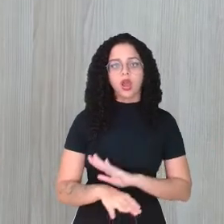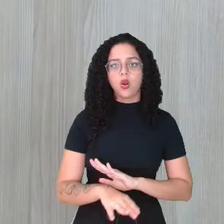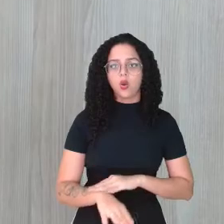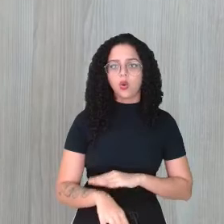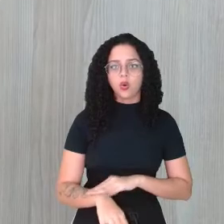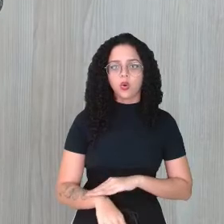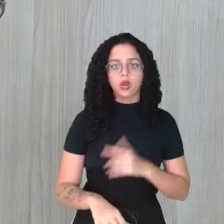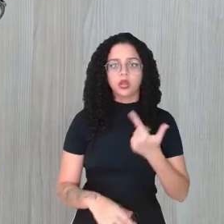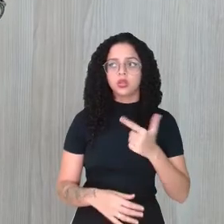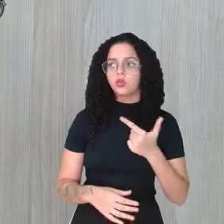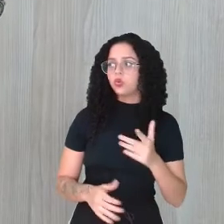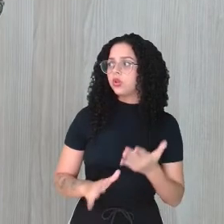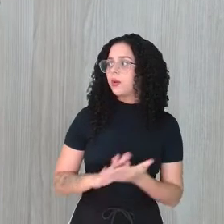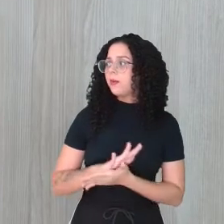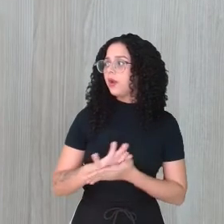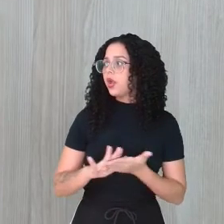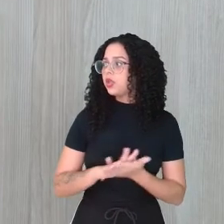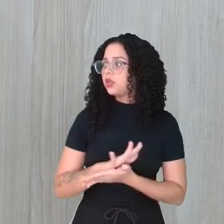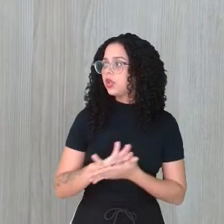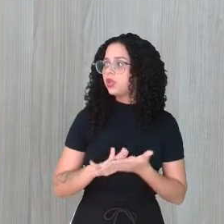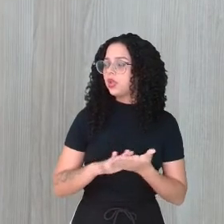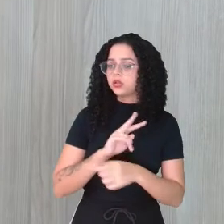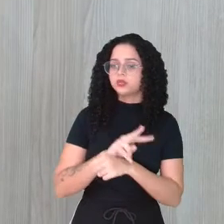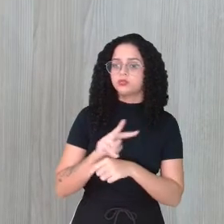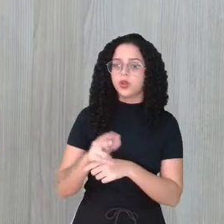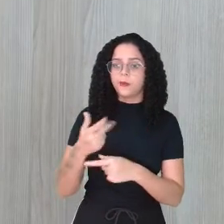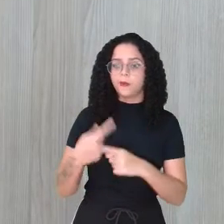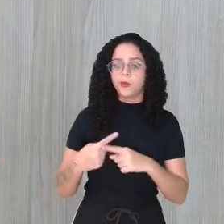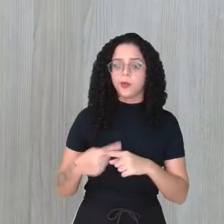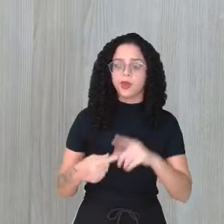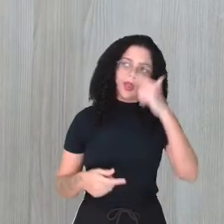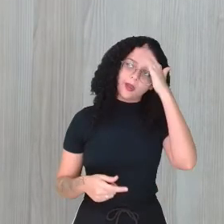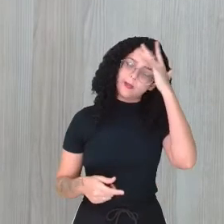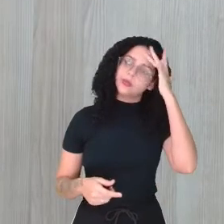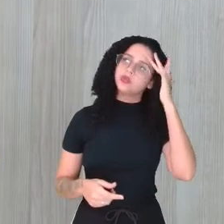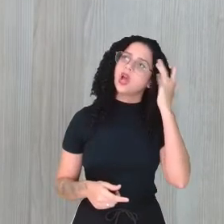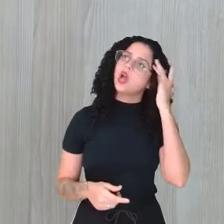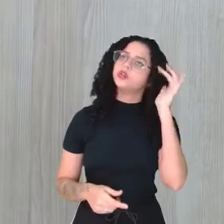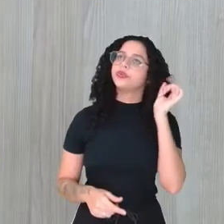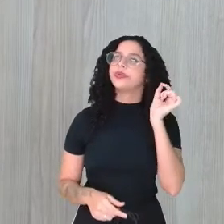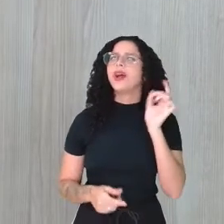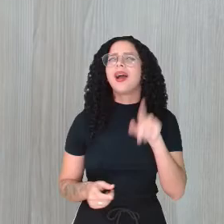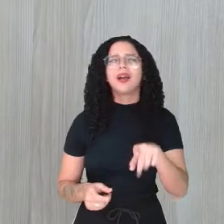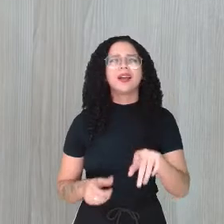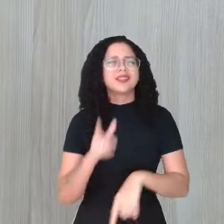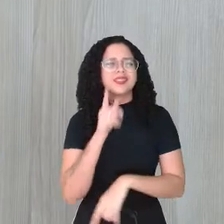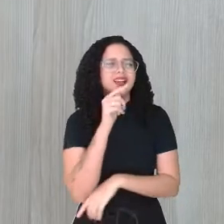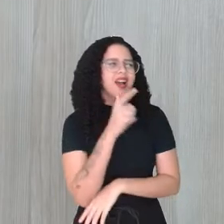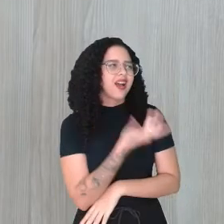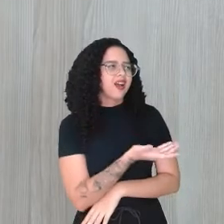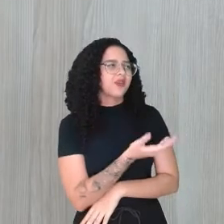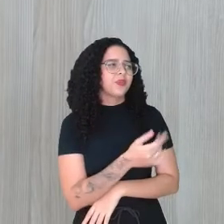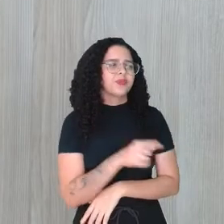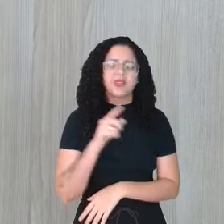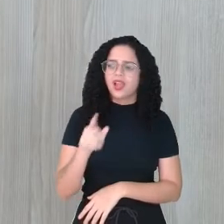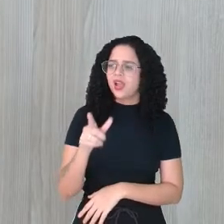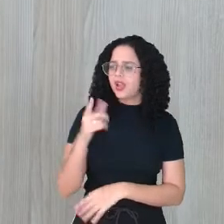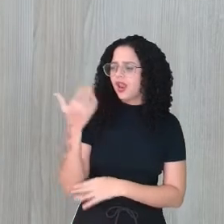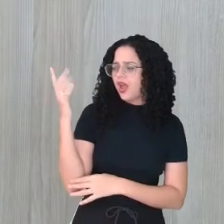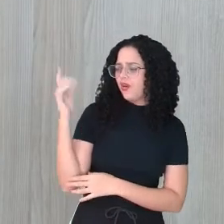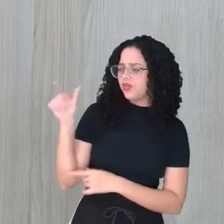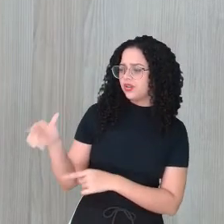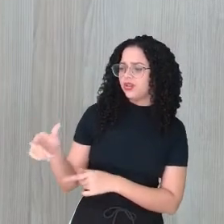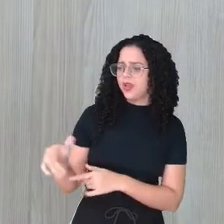que não tem mais nada preservado, porque as pessoas acham, essa água aqui, aquela árvore